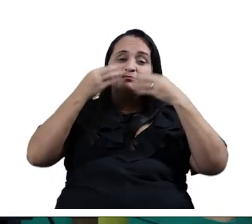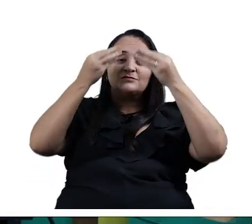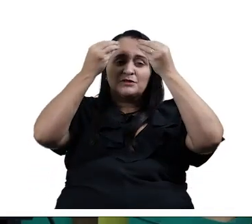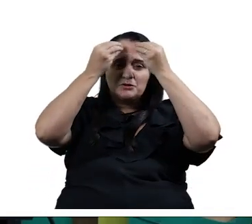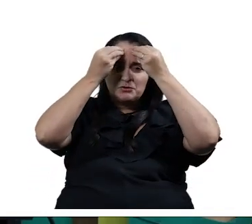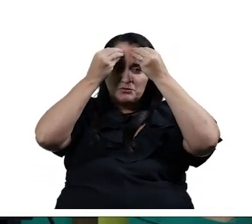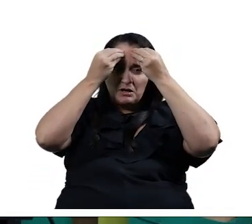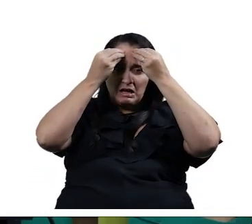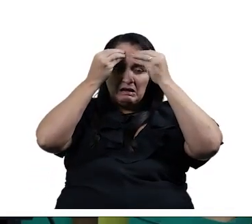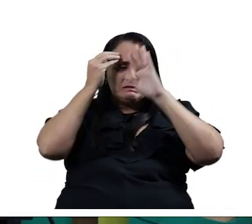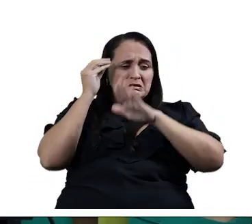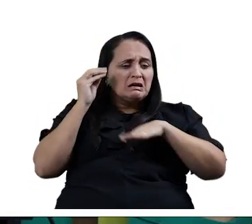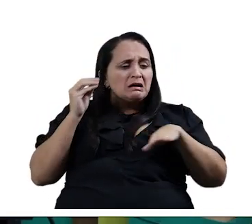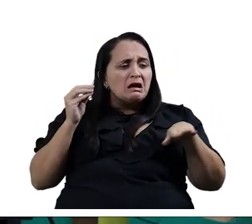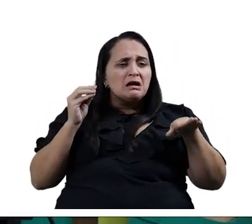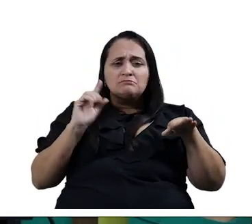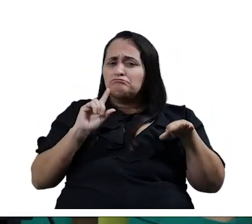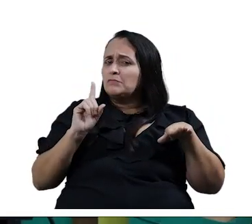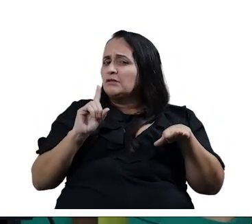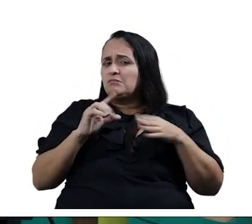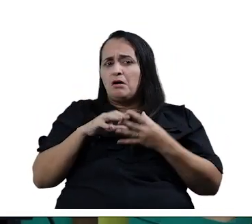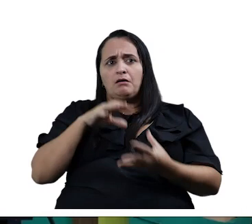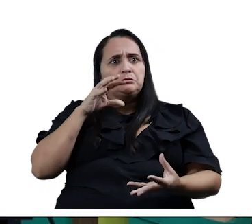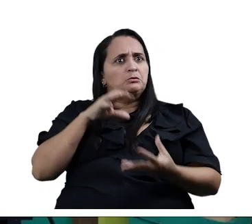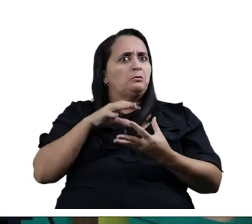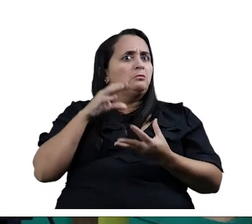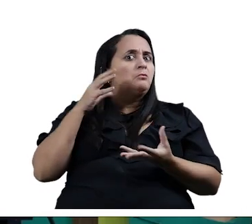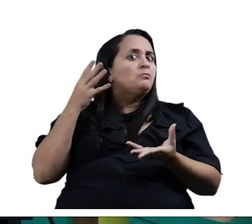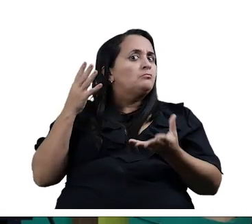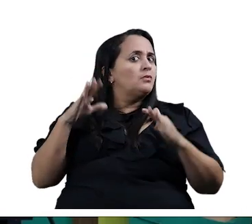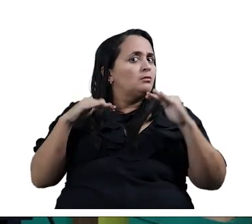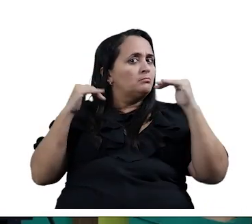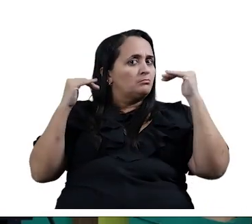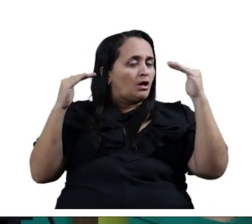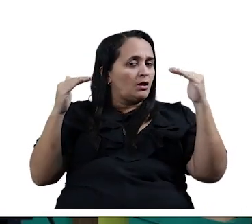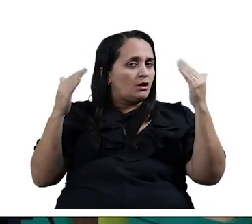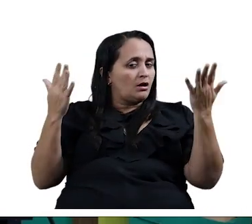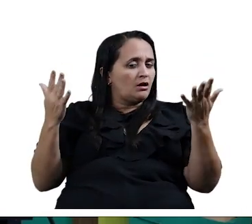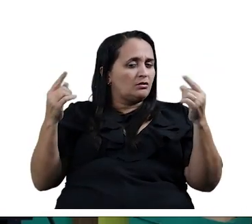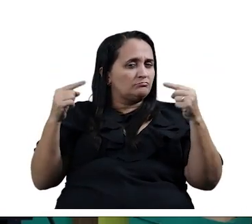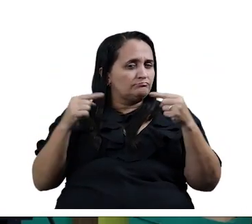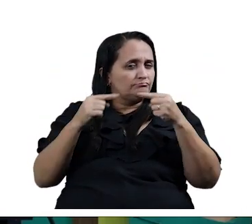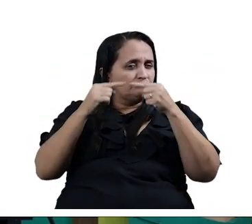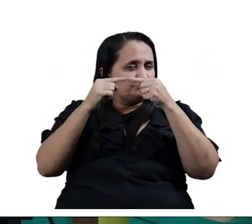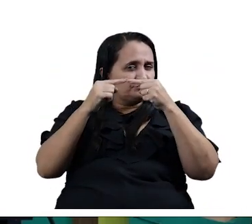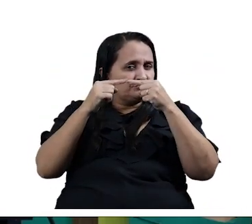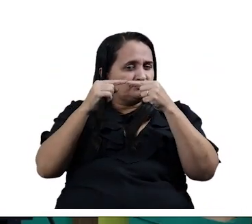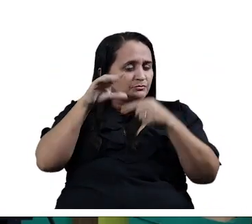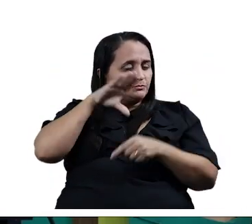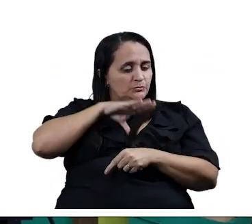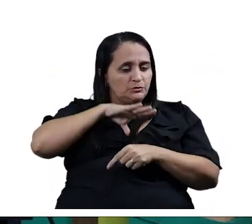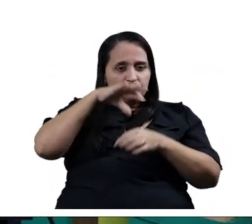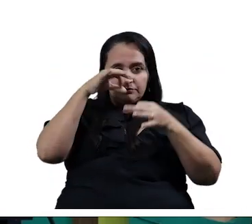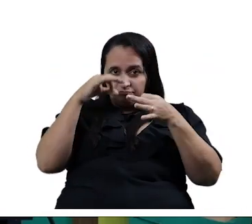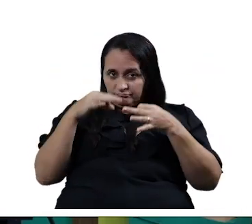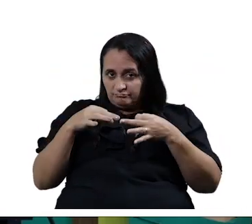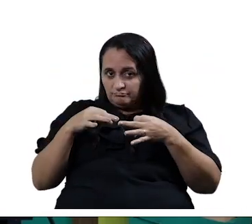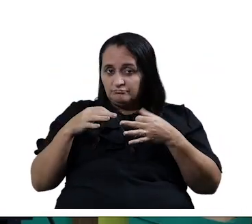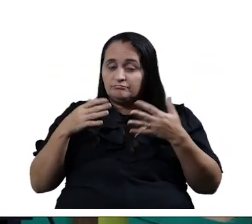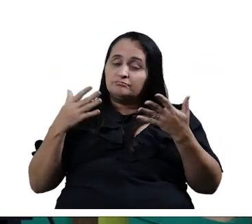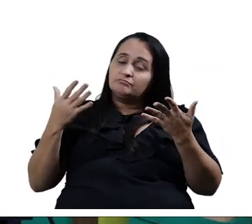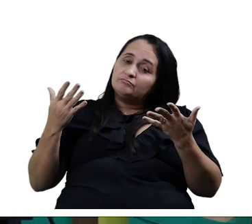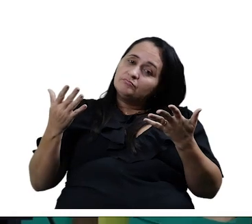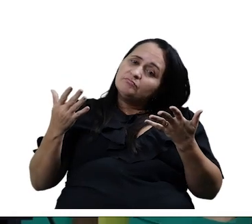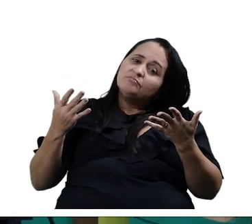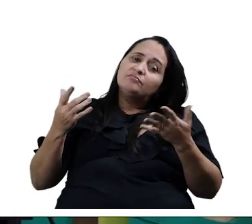as palavras. Não é uma linguagem infantil, uma linguagem adulta, não é isso? Muito próximo ao português